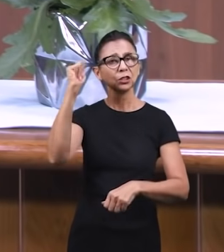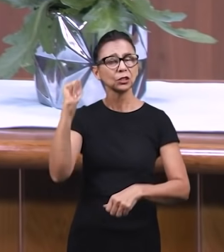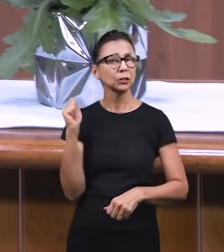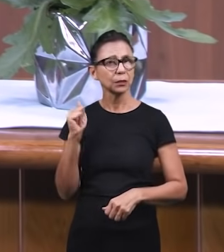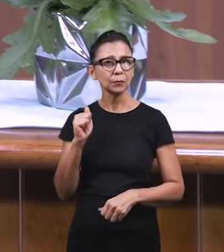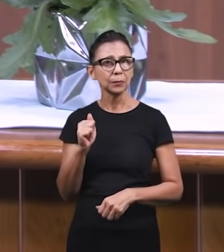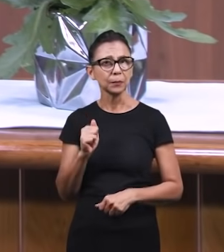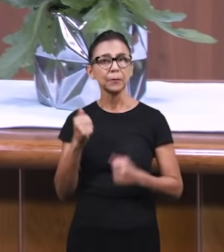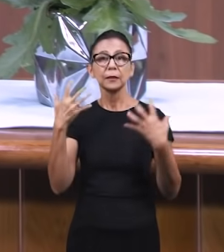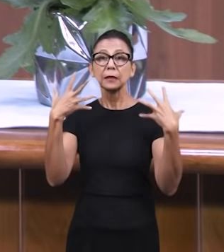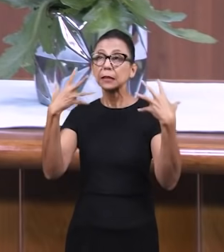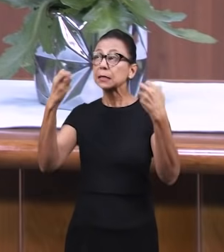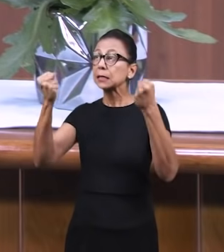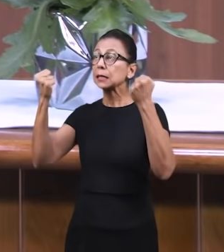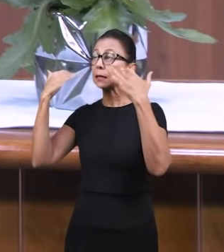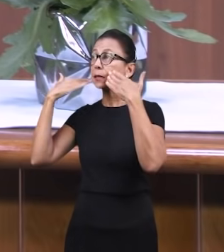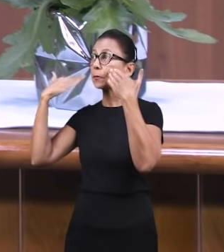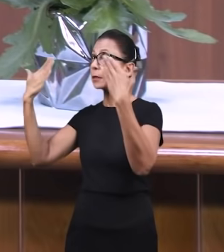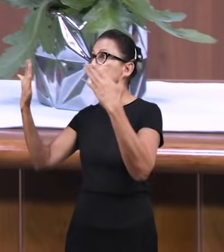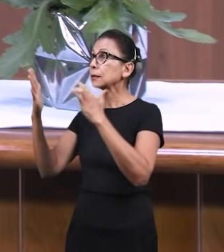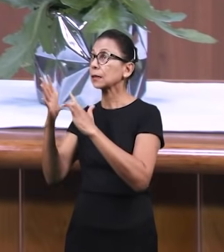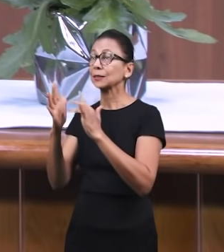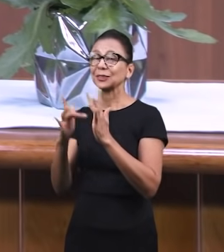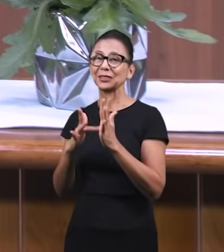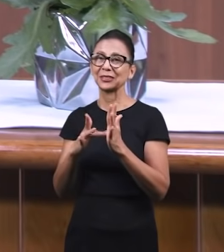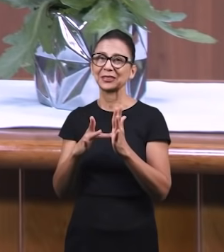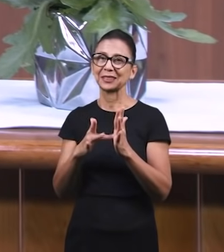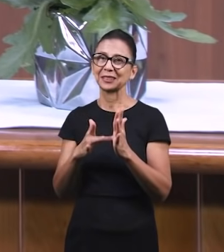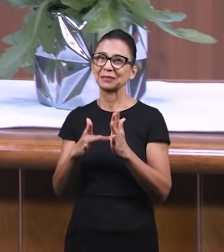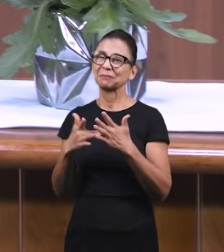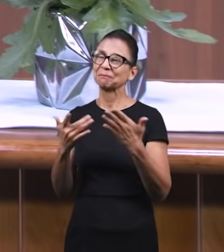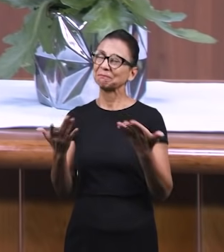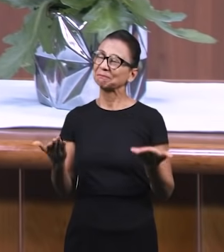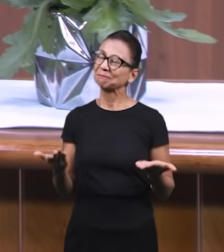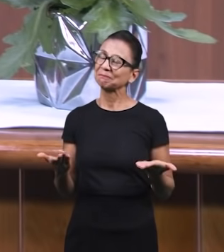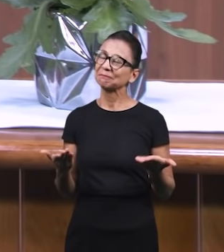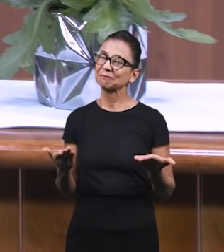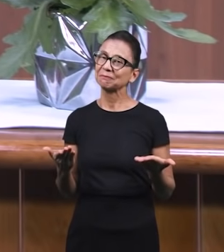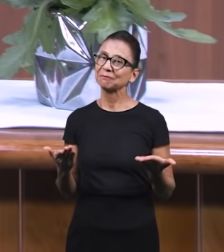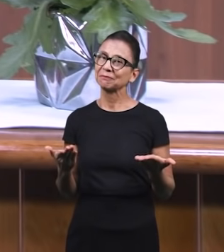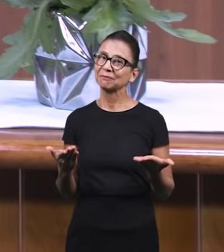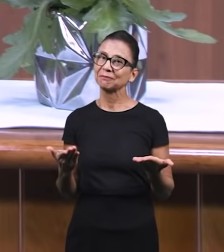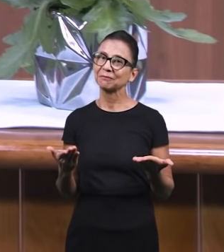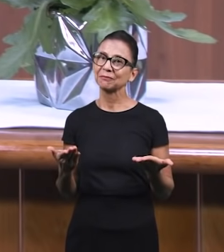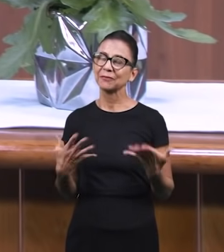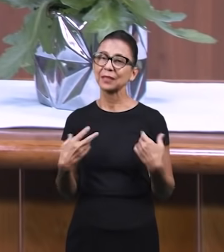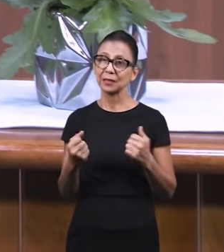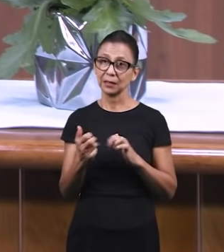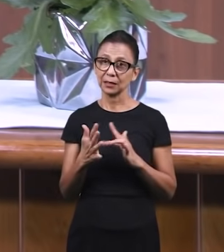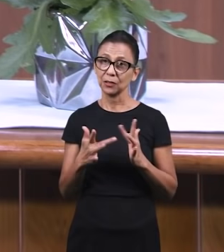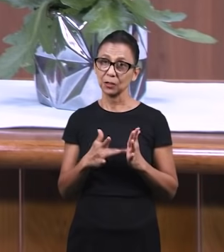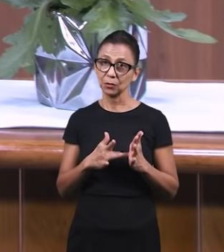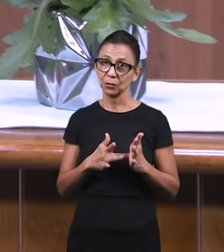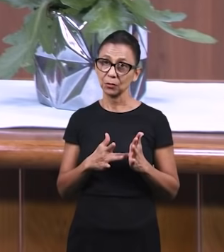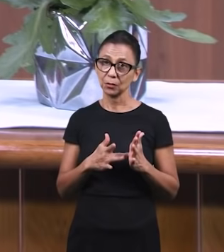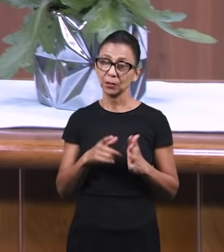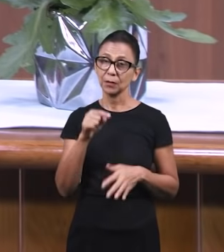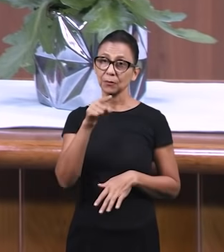de Jesus. Porque fazendo isto, você vai fazer o que o paralítico fez.